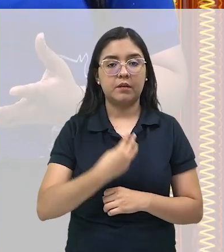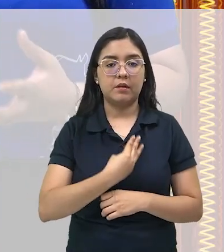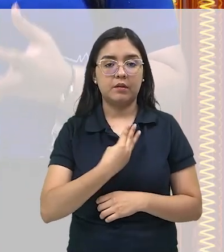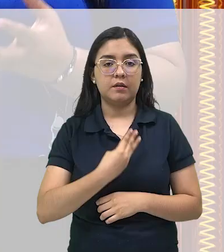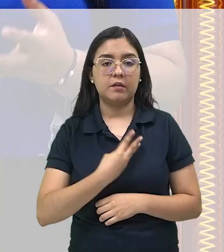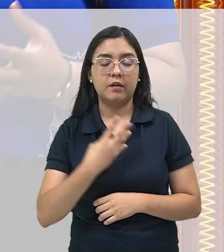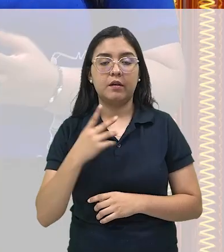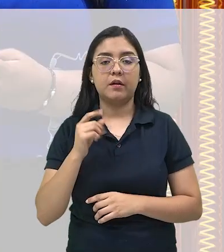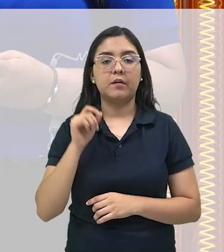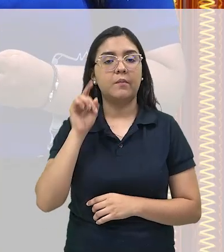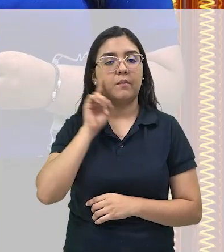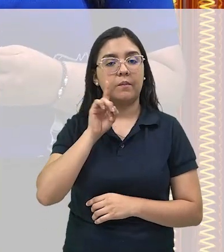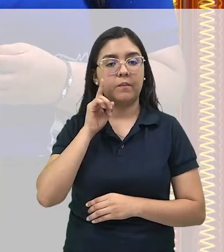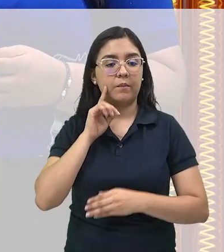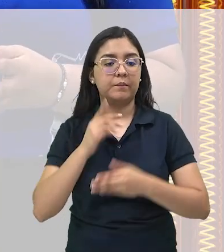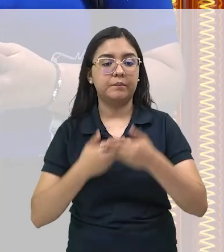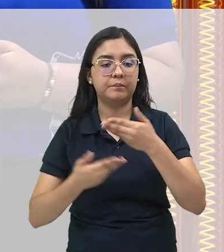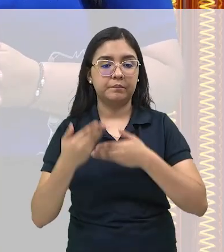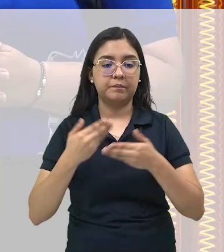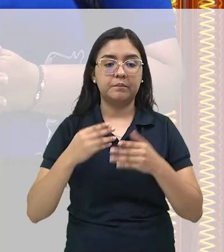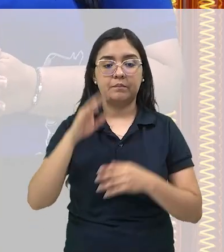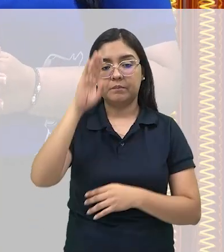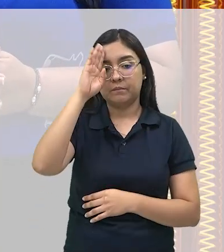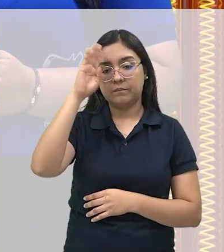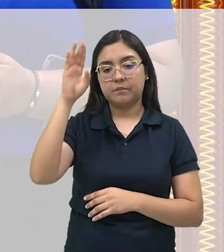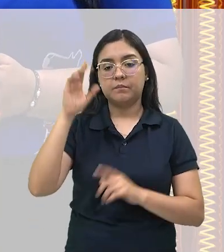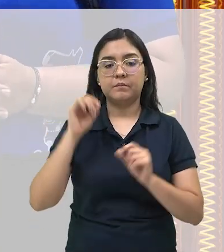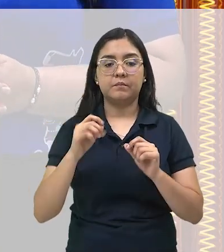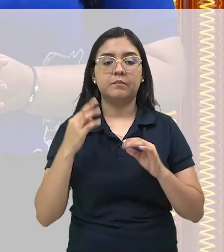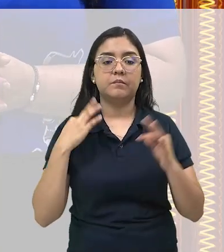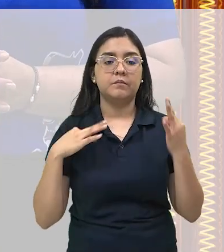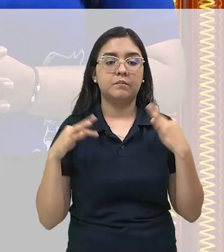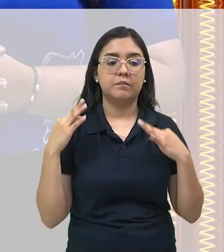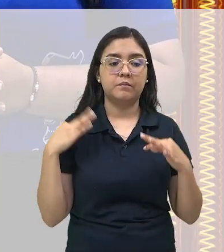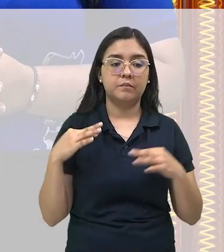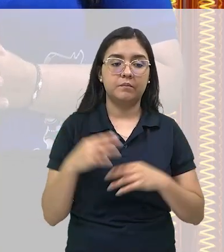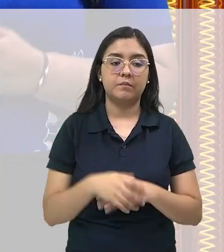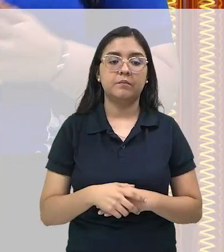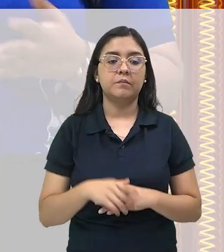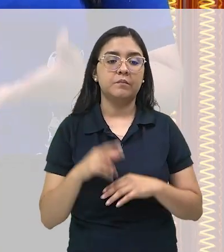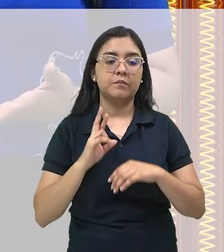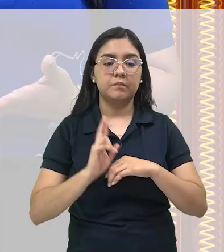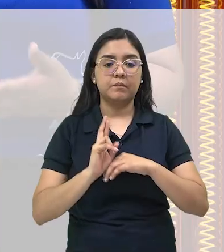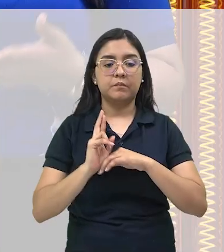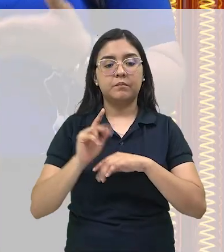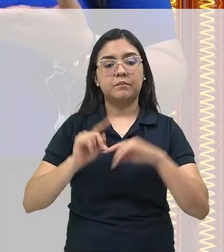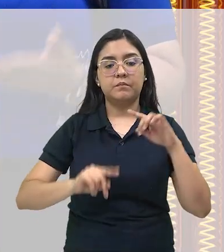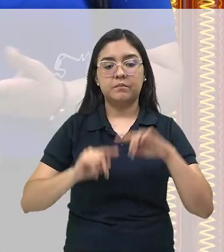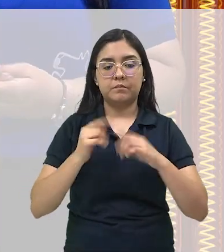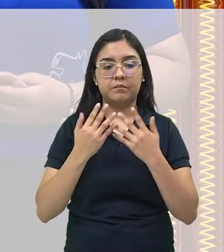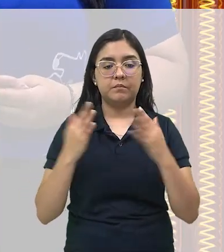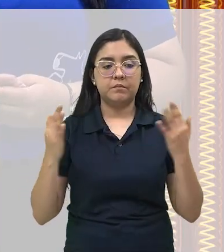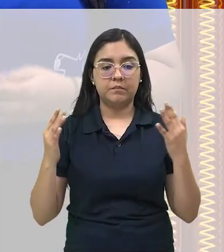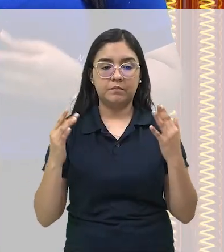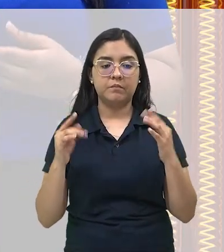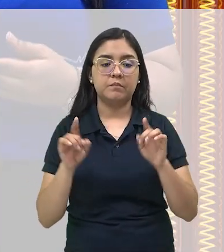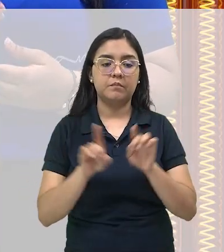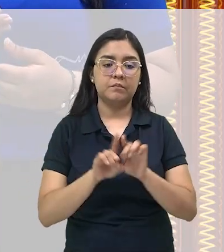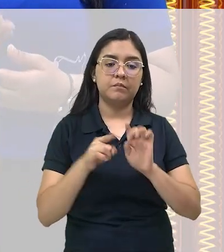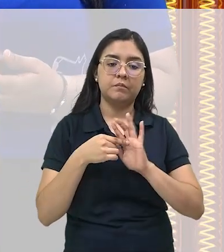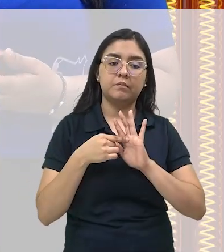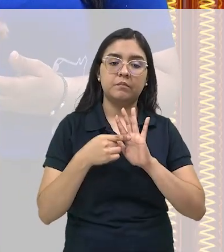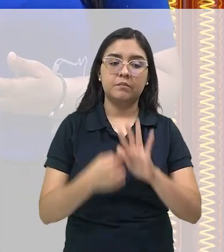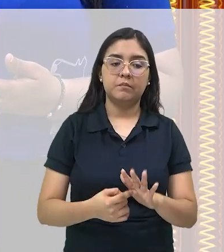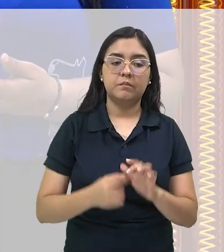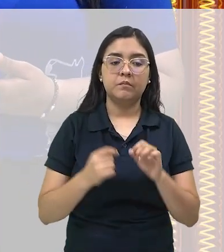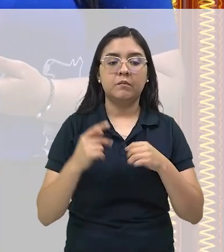setor terciário envolvendo principalmente a parte do turismo. Os recursos naturais abundantes, como eu já trouxe, só destacando